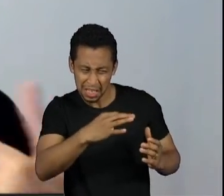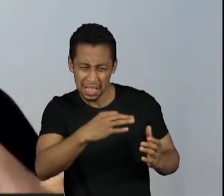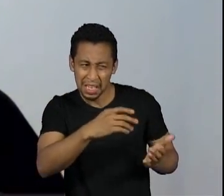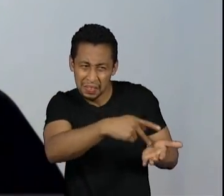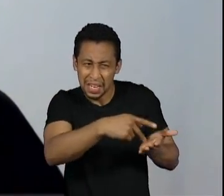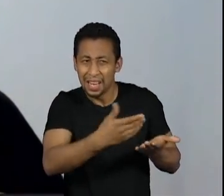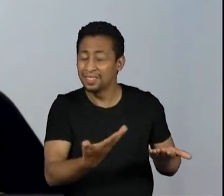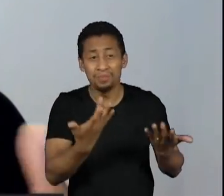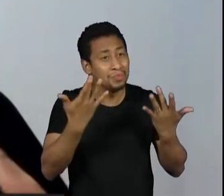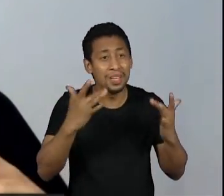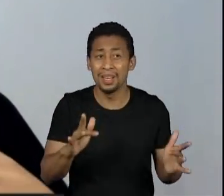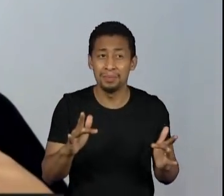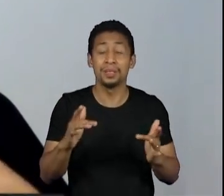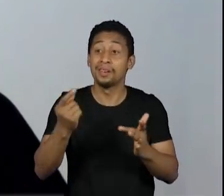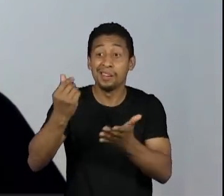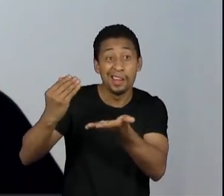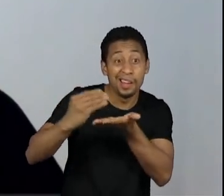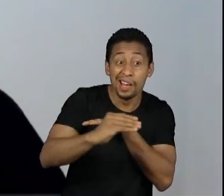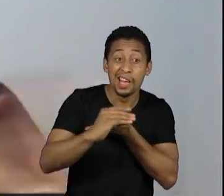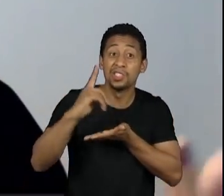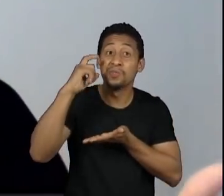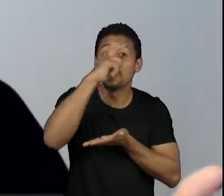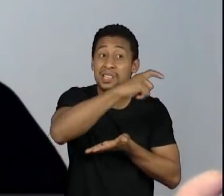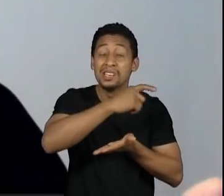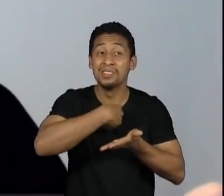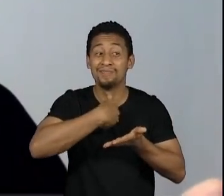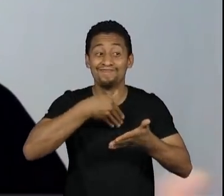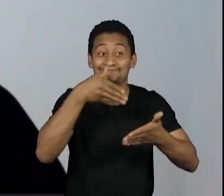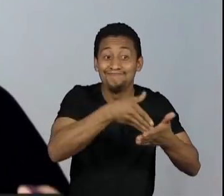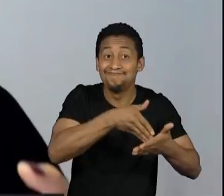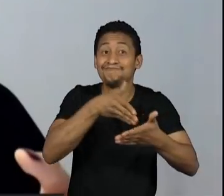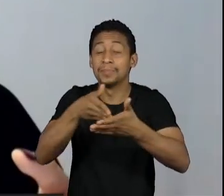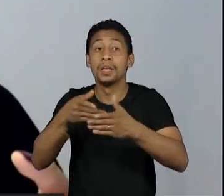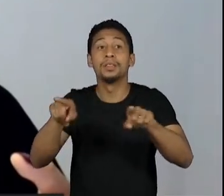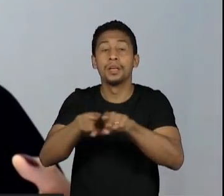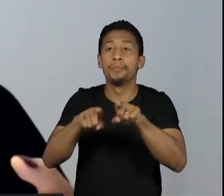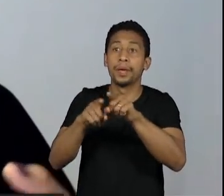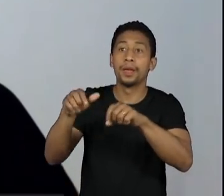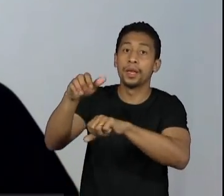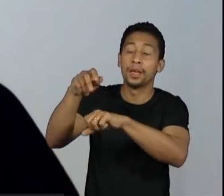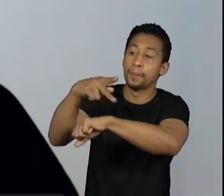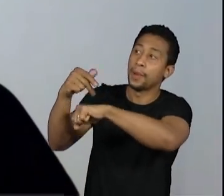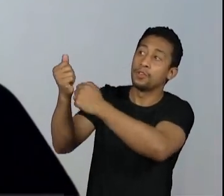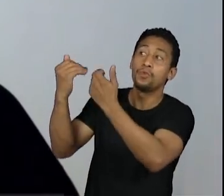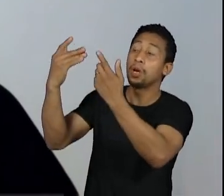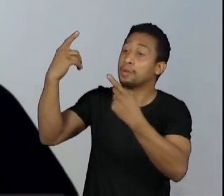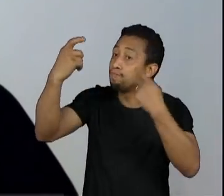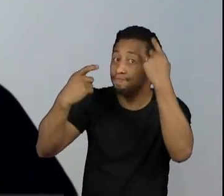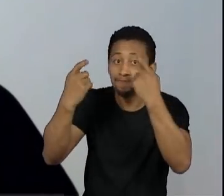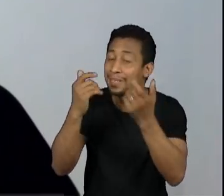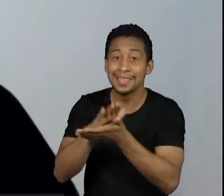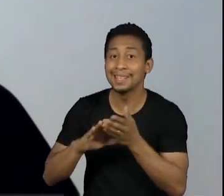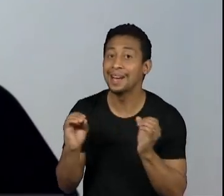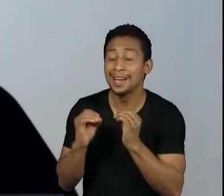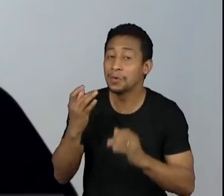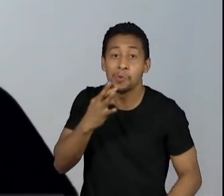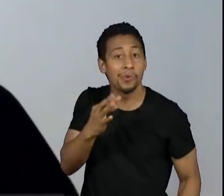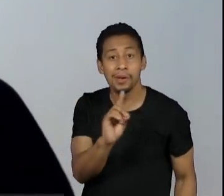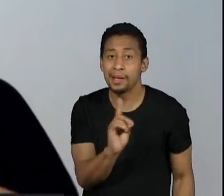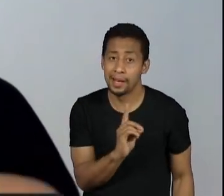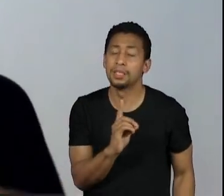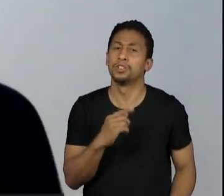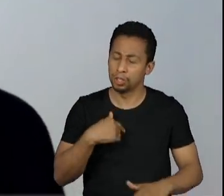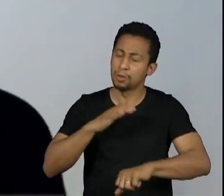para financiamento de conservação, para preocupação global com essas espécies. Então, a gente está trabalhando para colocar